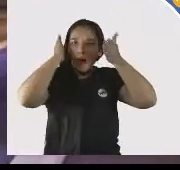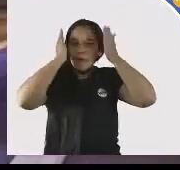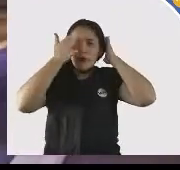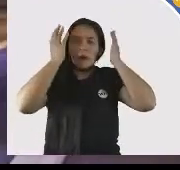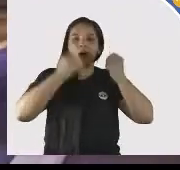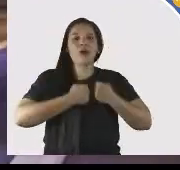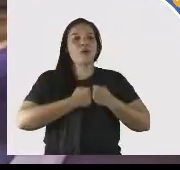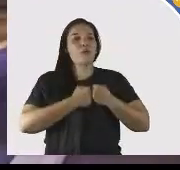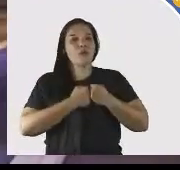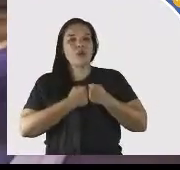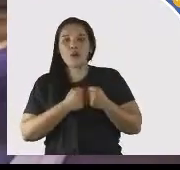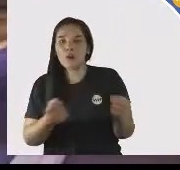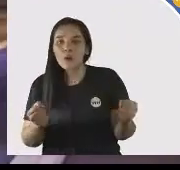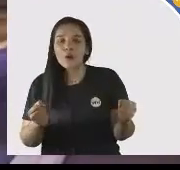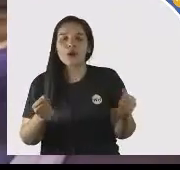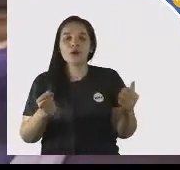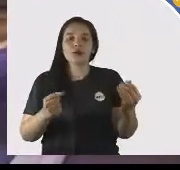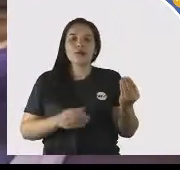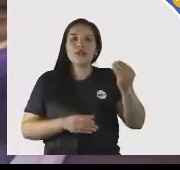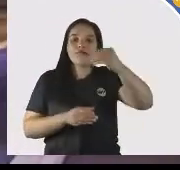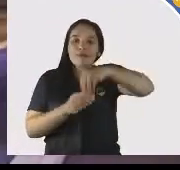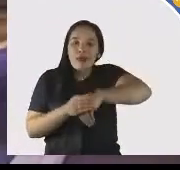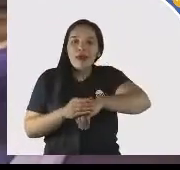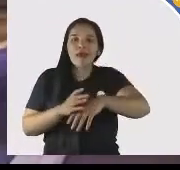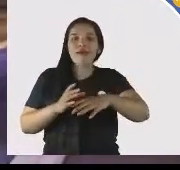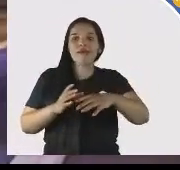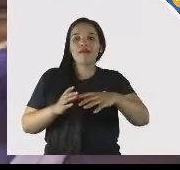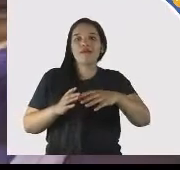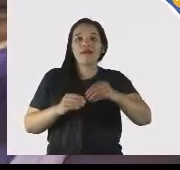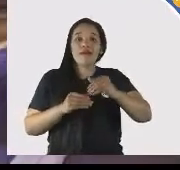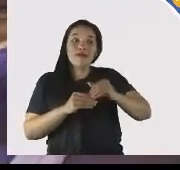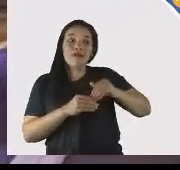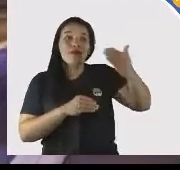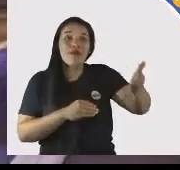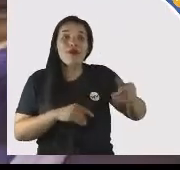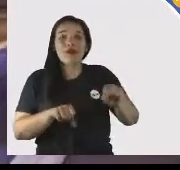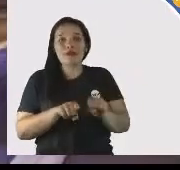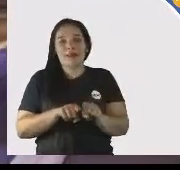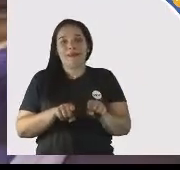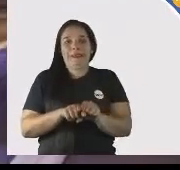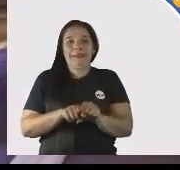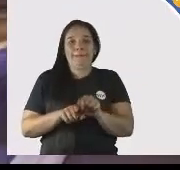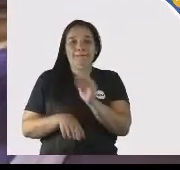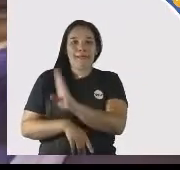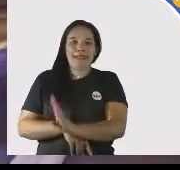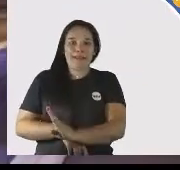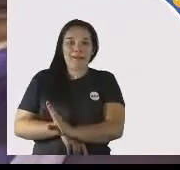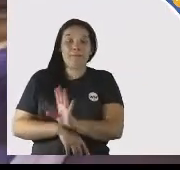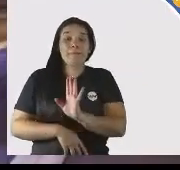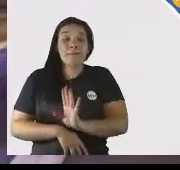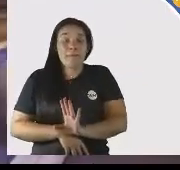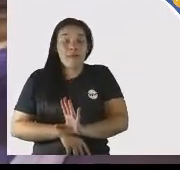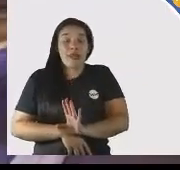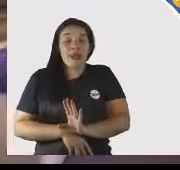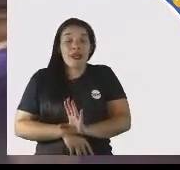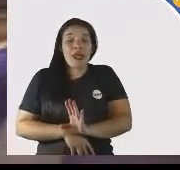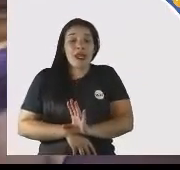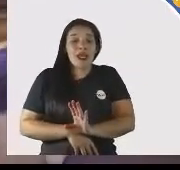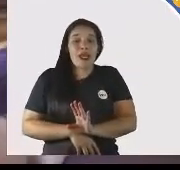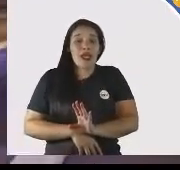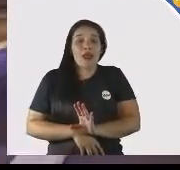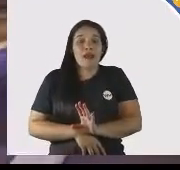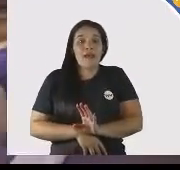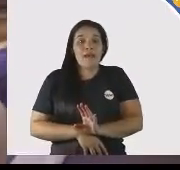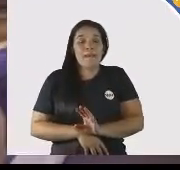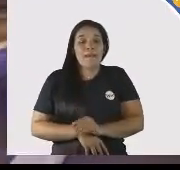ônibus o mercado interno e o mercado externo e basicamente são módulos